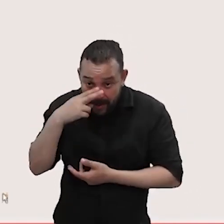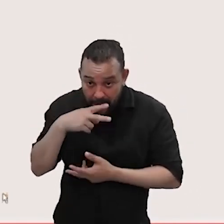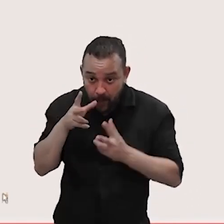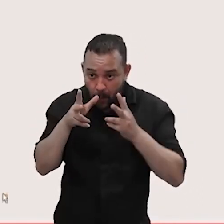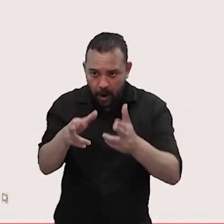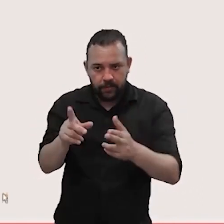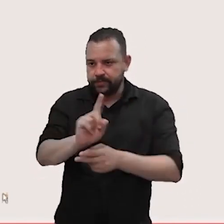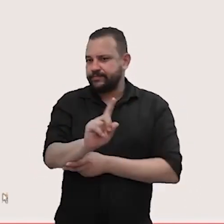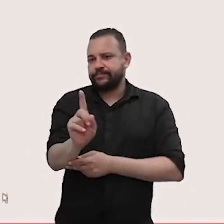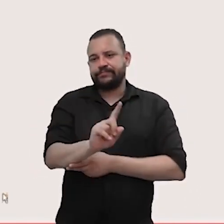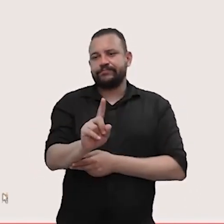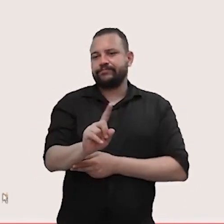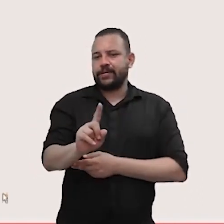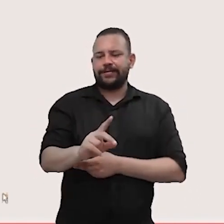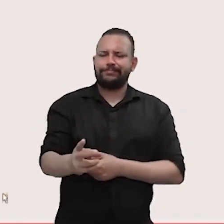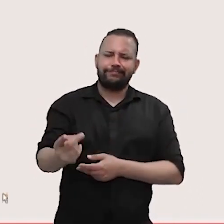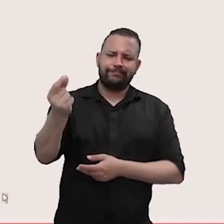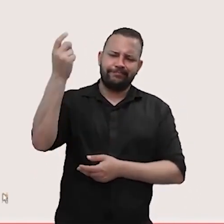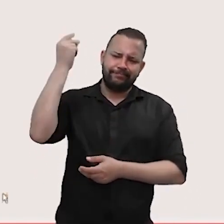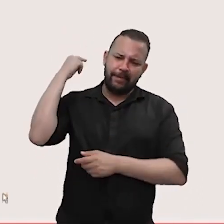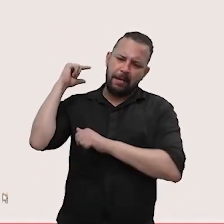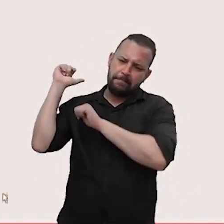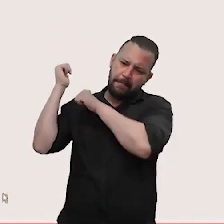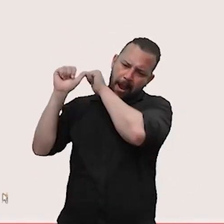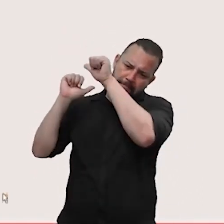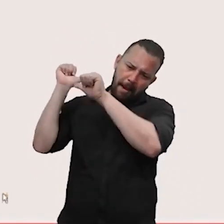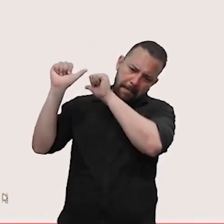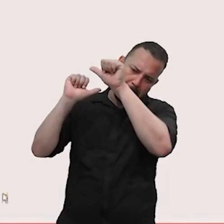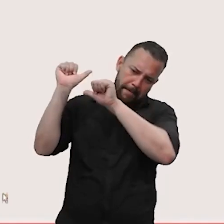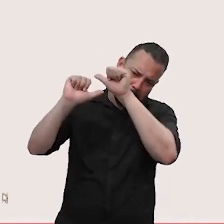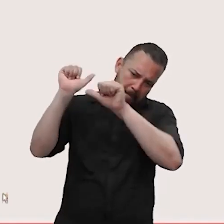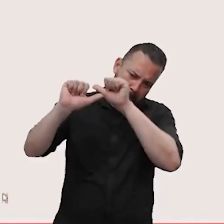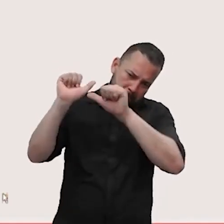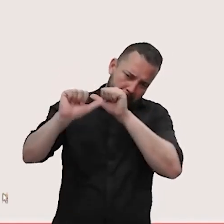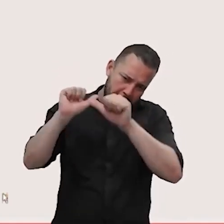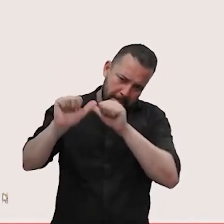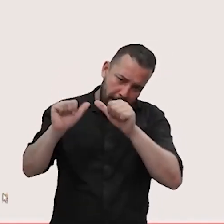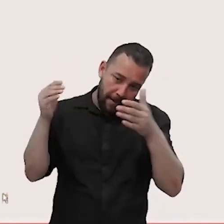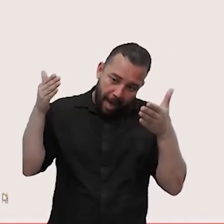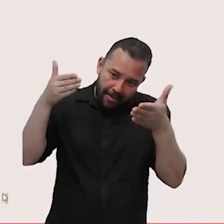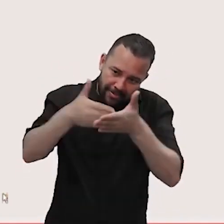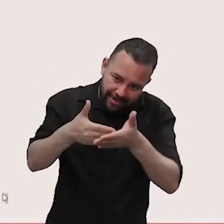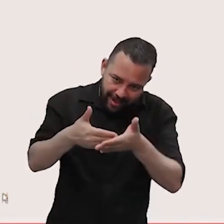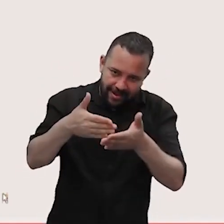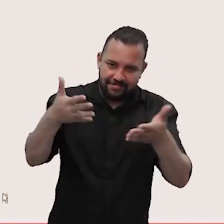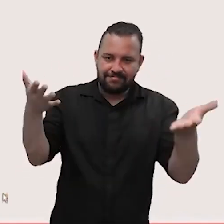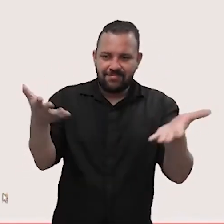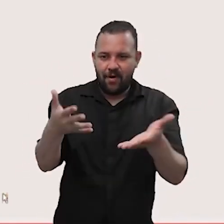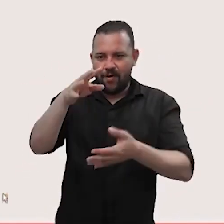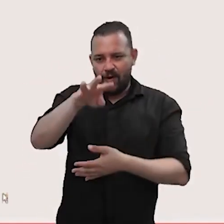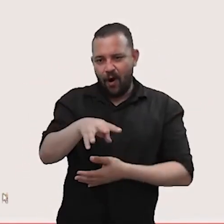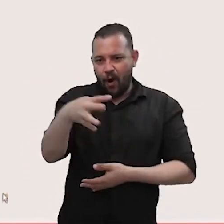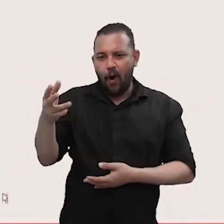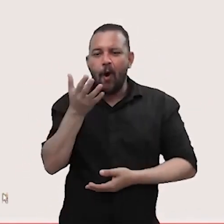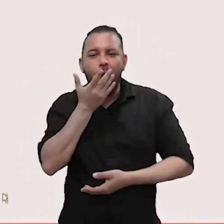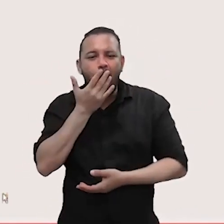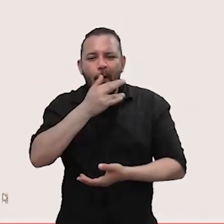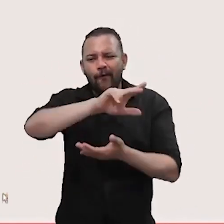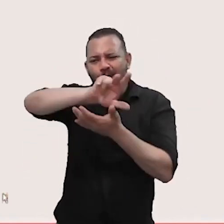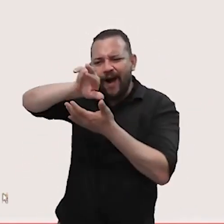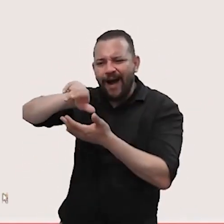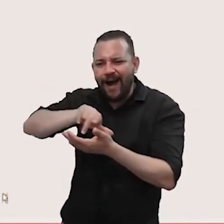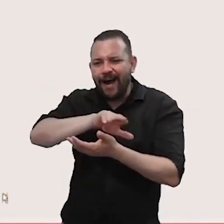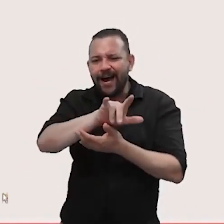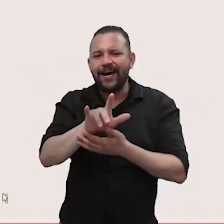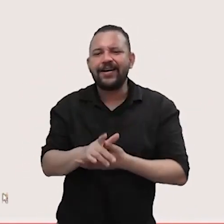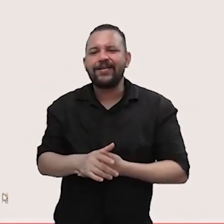que ela é hoje. Essa tabela que você conhece, bem estruturada, bonitinha, colorida ali pelos